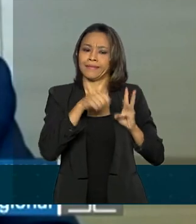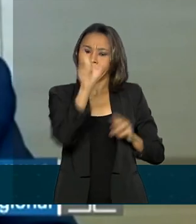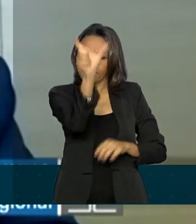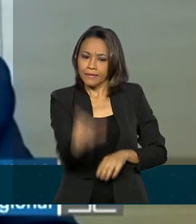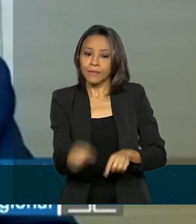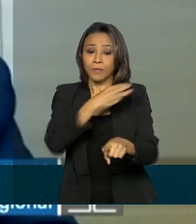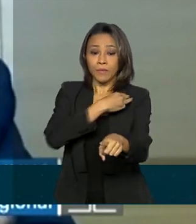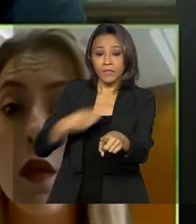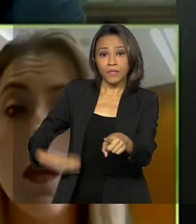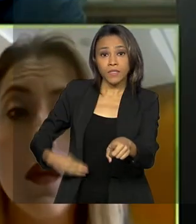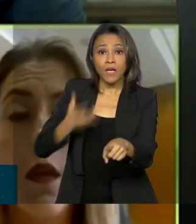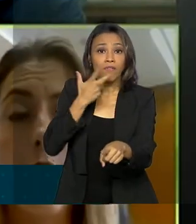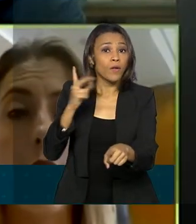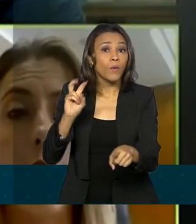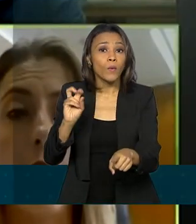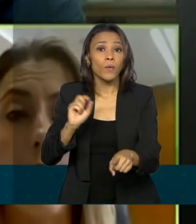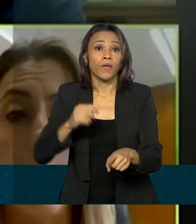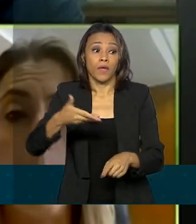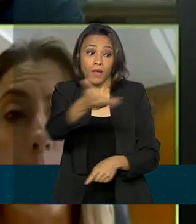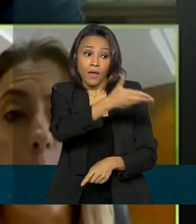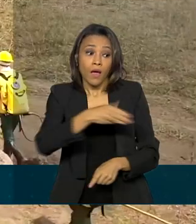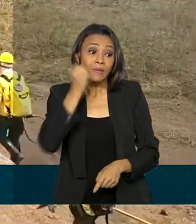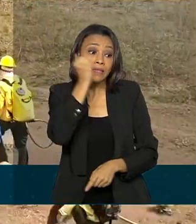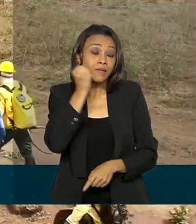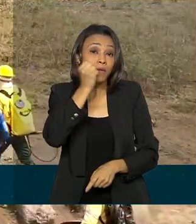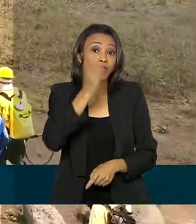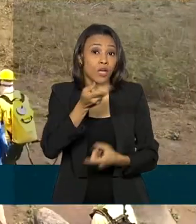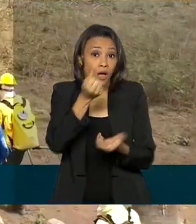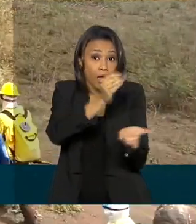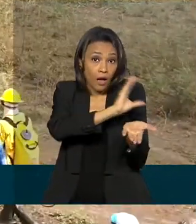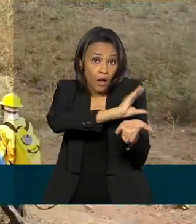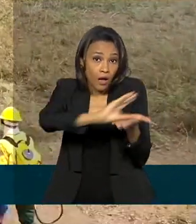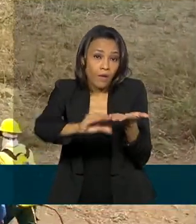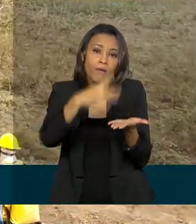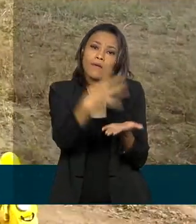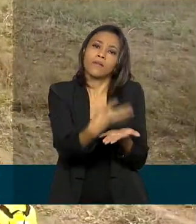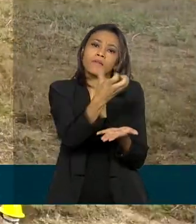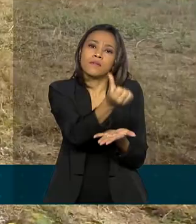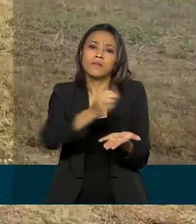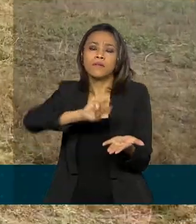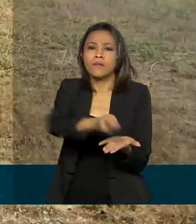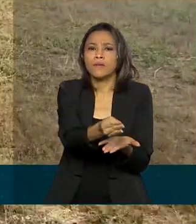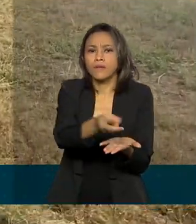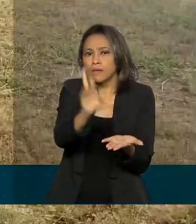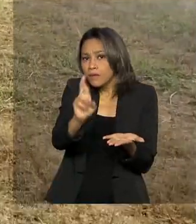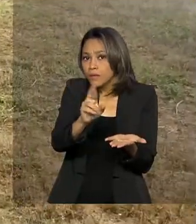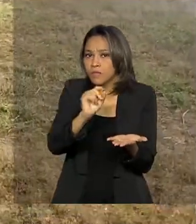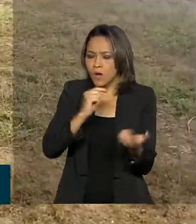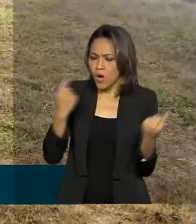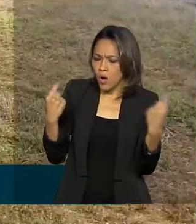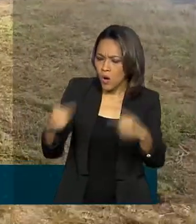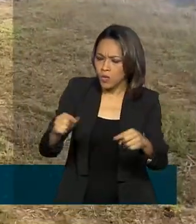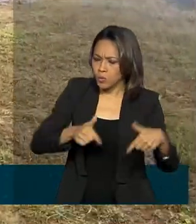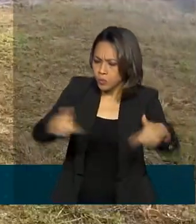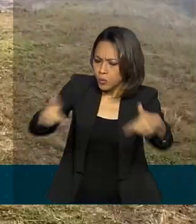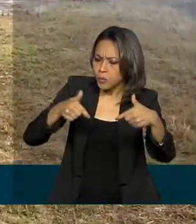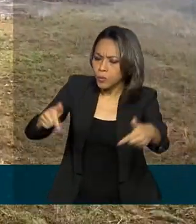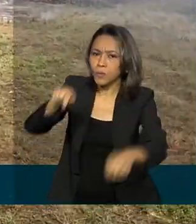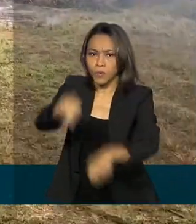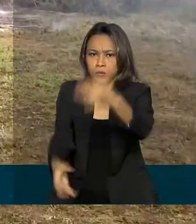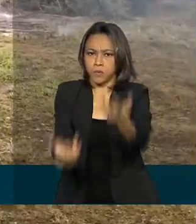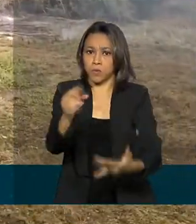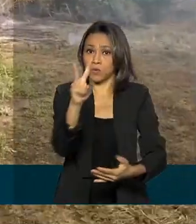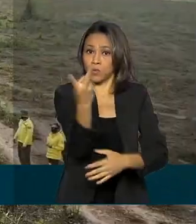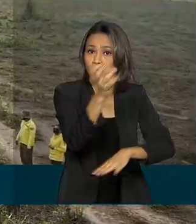Rogério Marinho afirmou aos senadores que já liberou quase 47 milhões de reais para ações de combate às queimadas nos